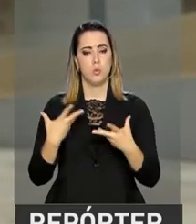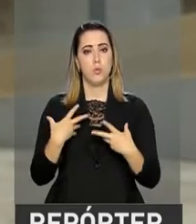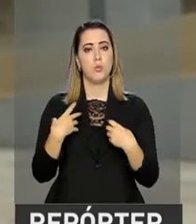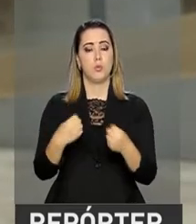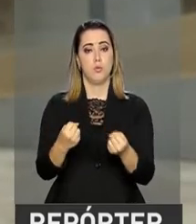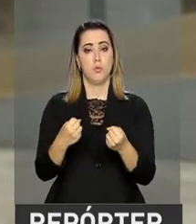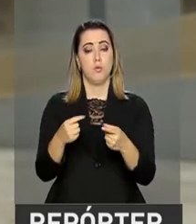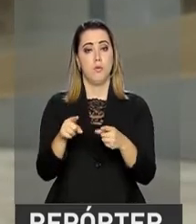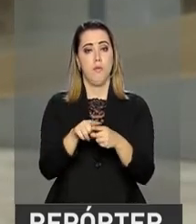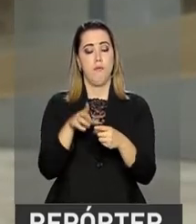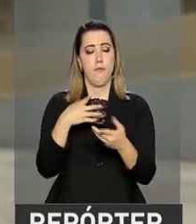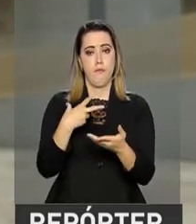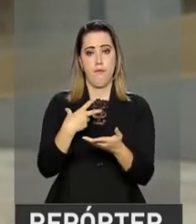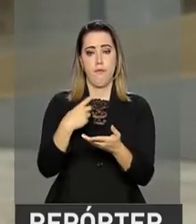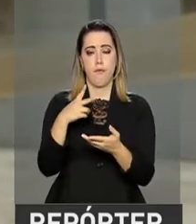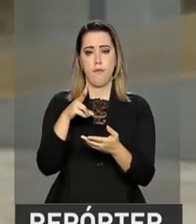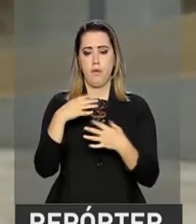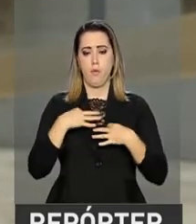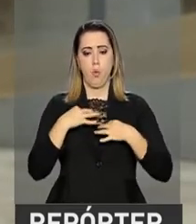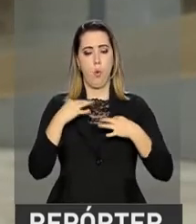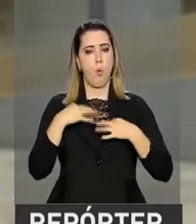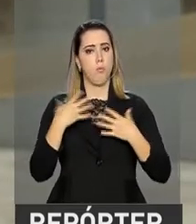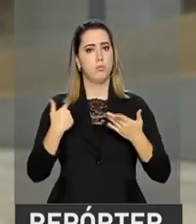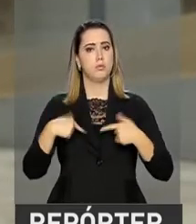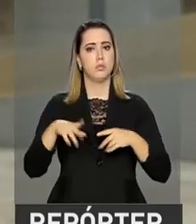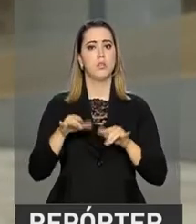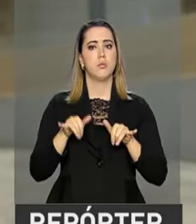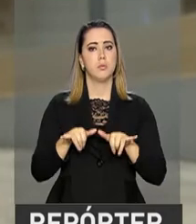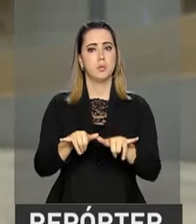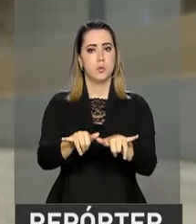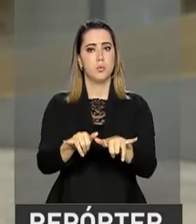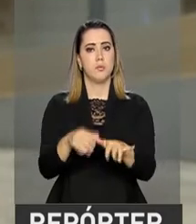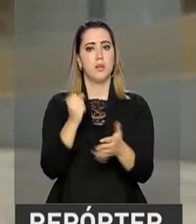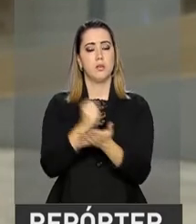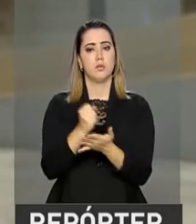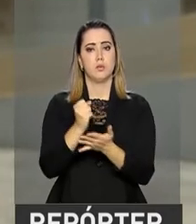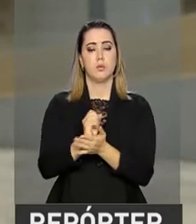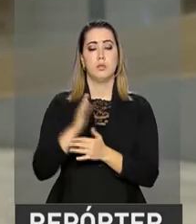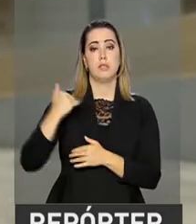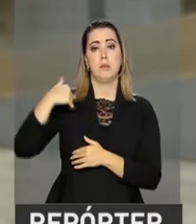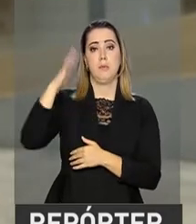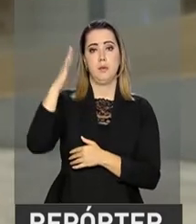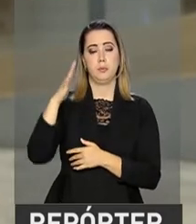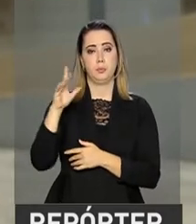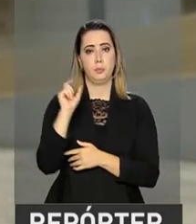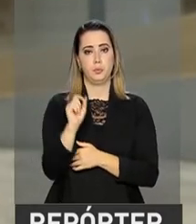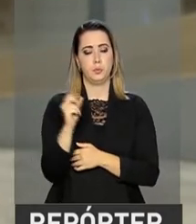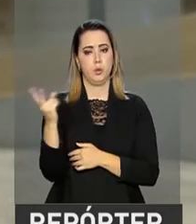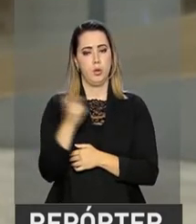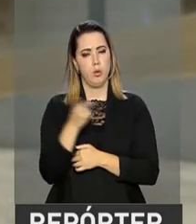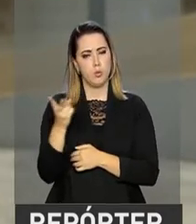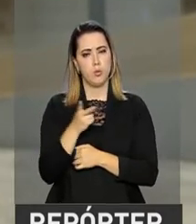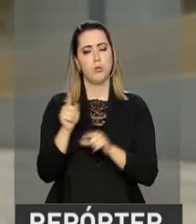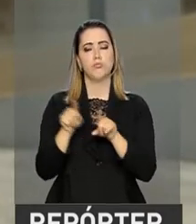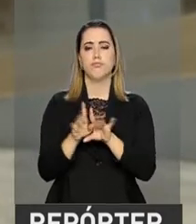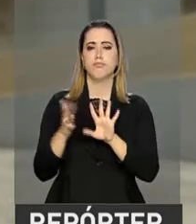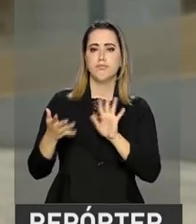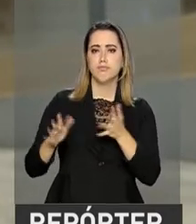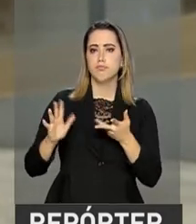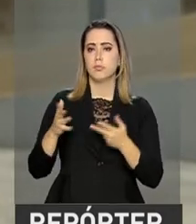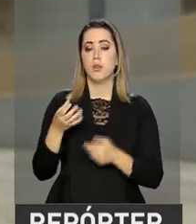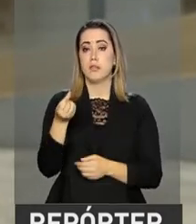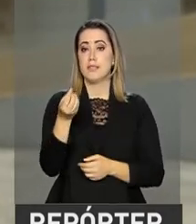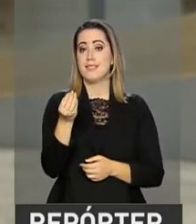são eles vestuário e supermercados isso porque esses dois segmentos concentram em média